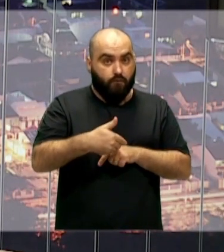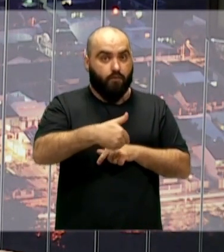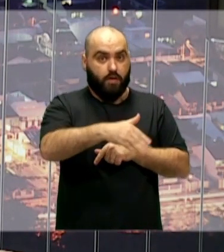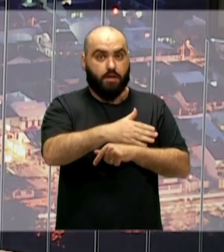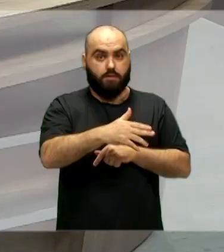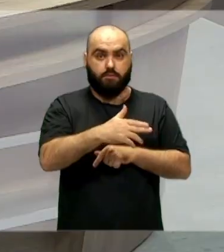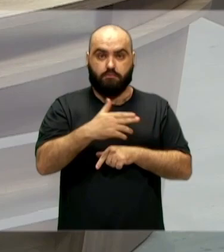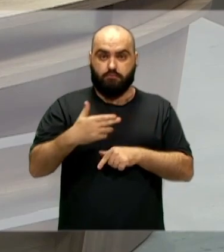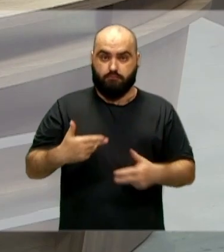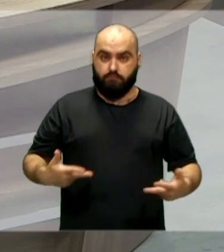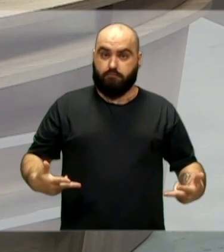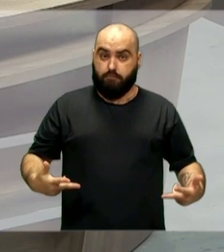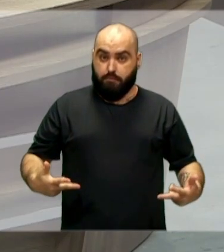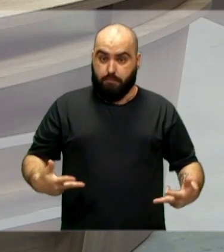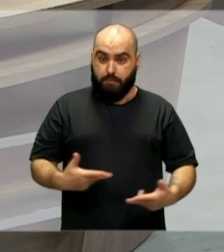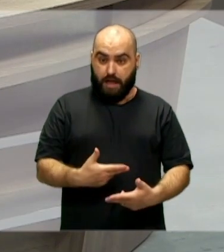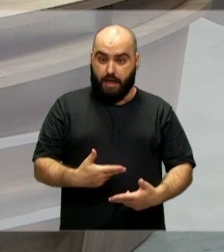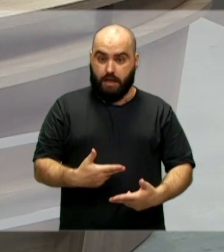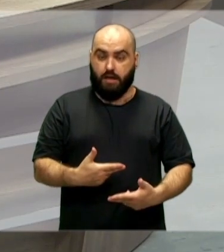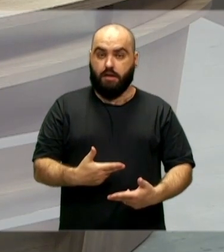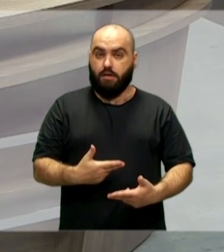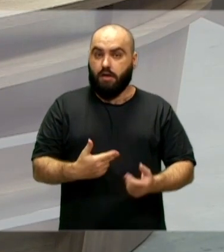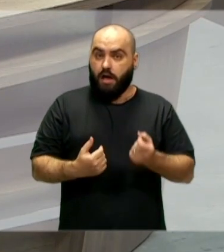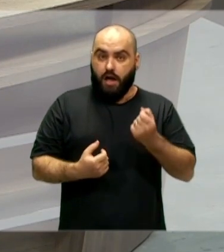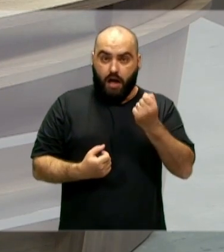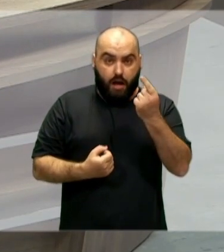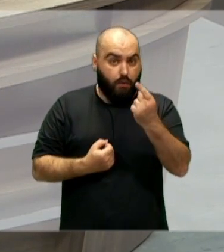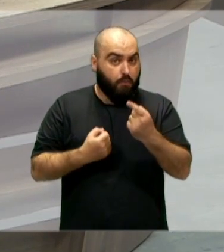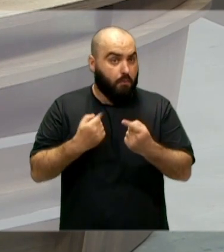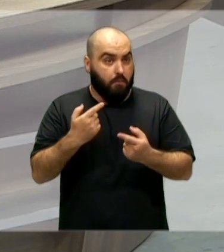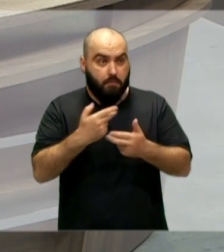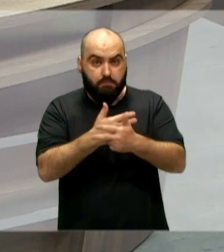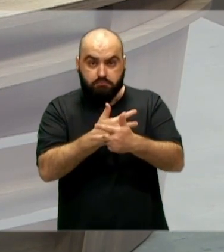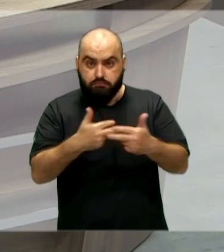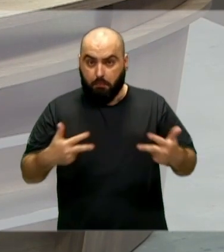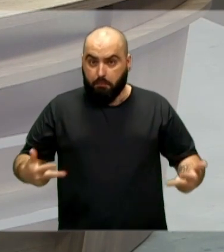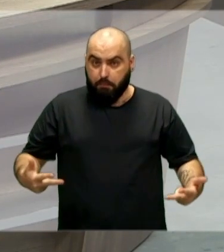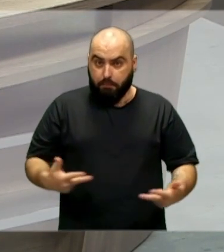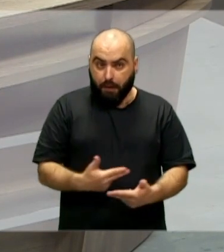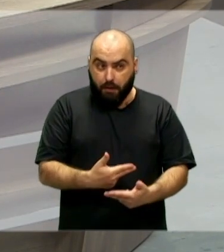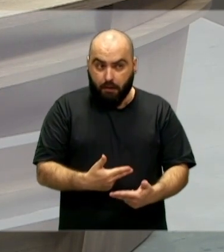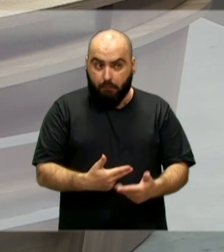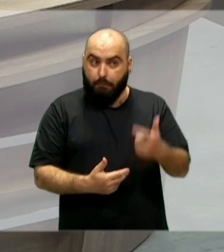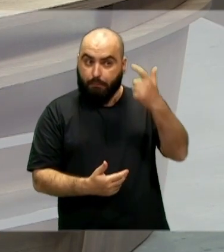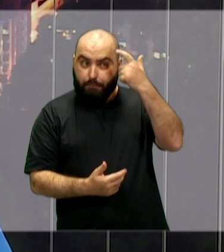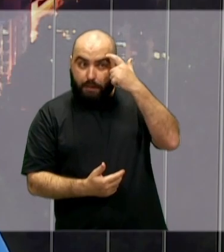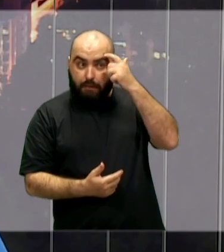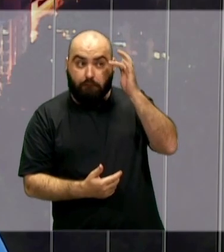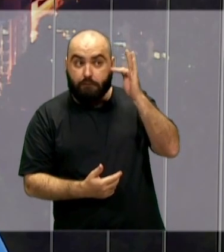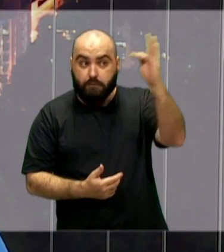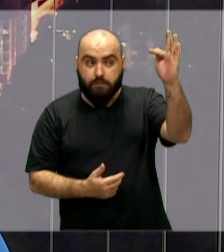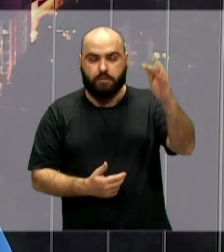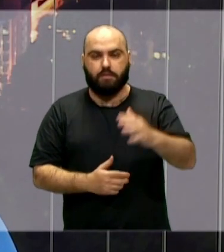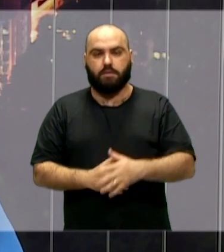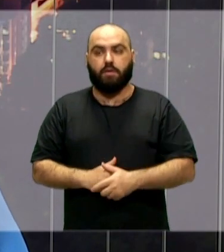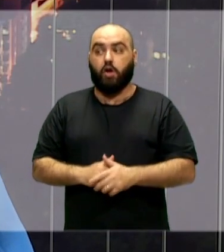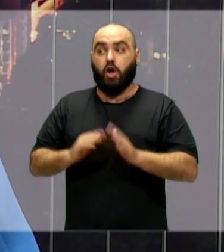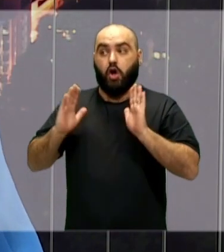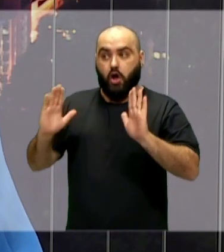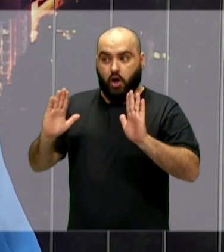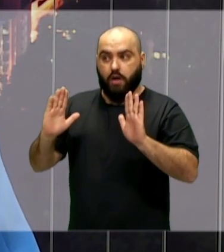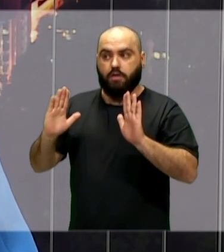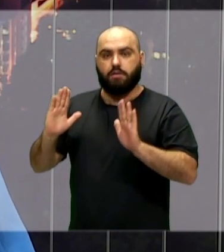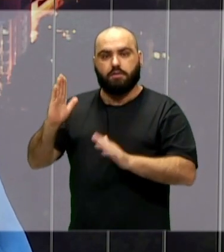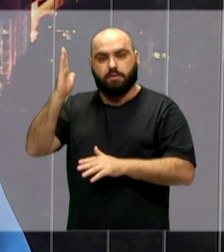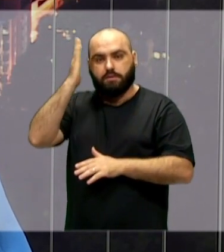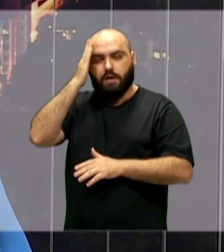redesignação de gênero, ou seja, você fez algum processo cirúrgico, pensa em fazer ou não? A cirurgia de redesignação é